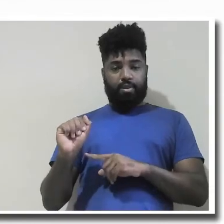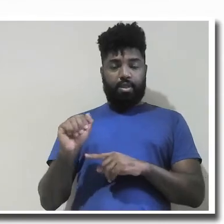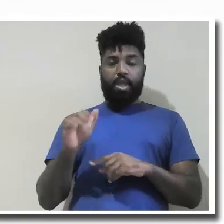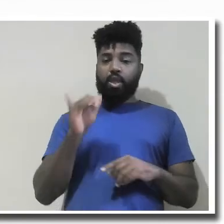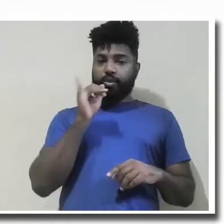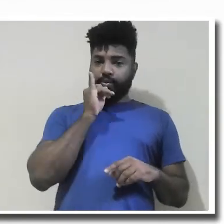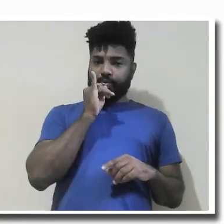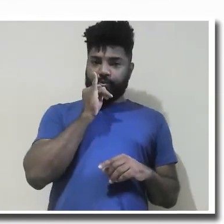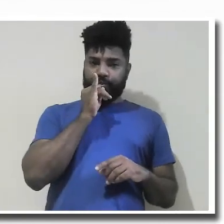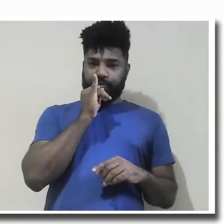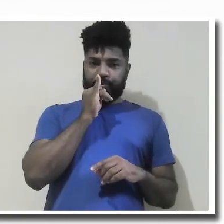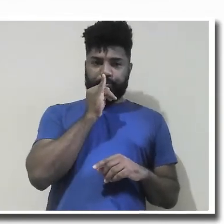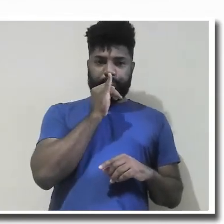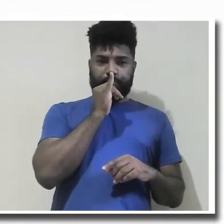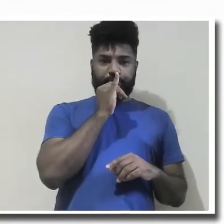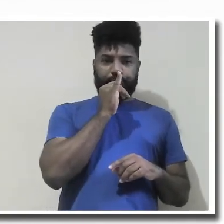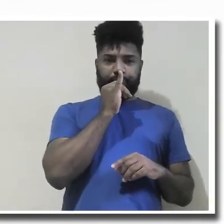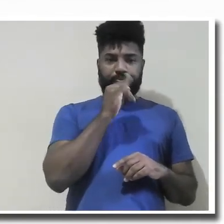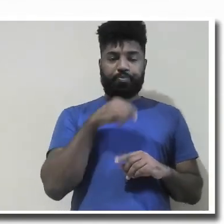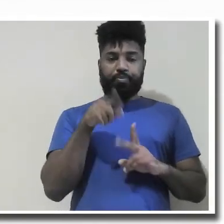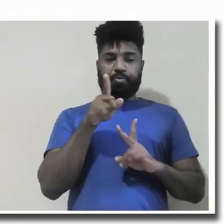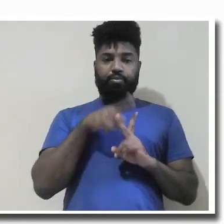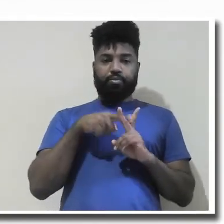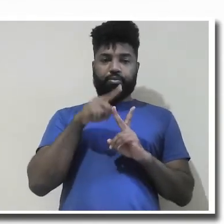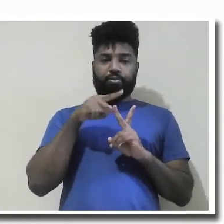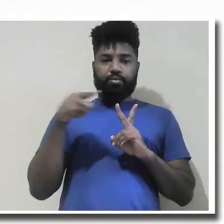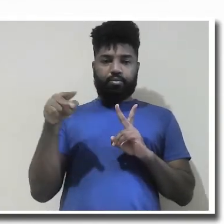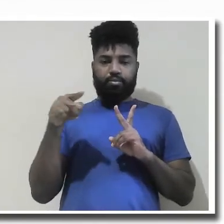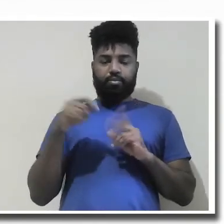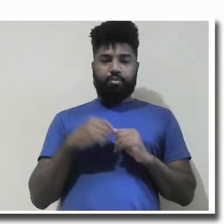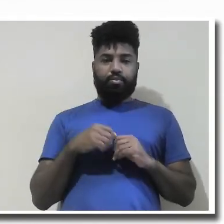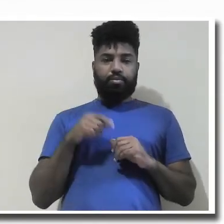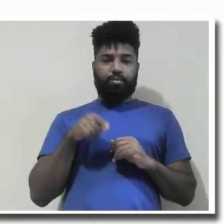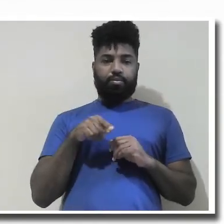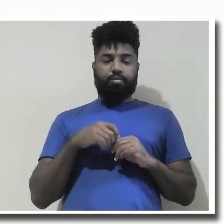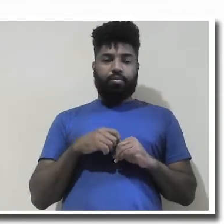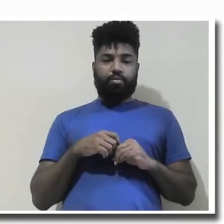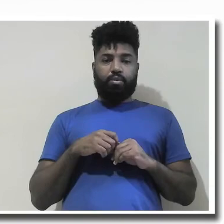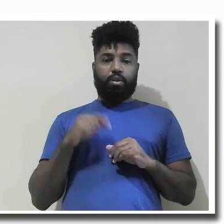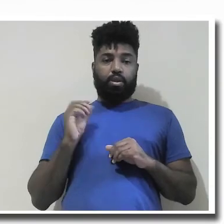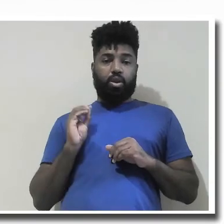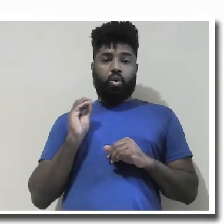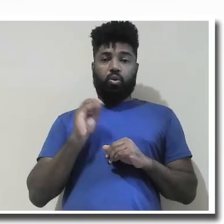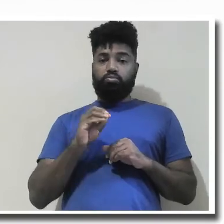exemplo, a raiz, quando não colocamos índice,